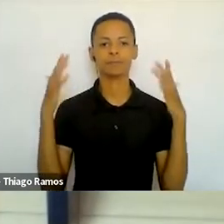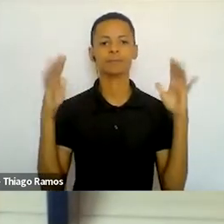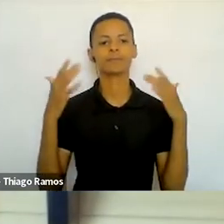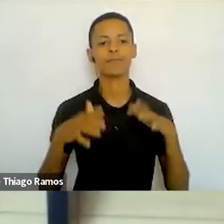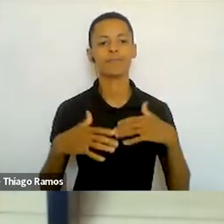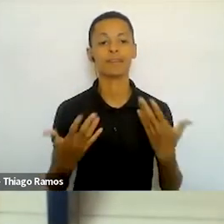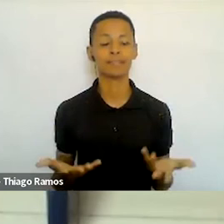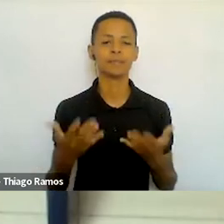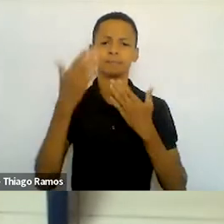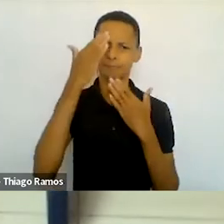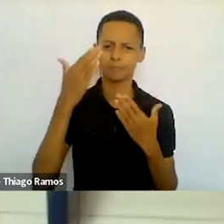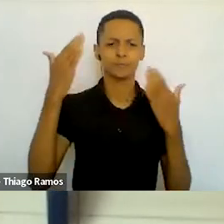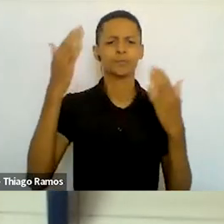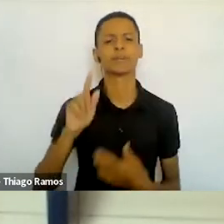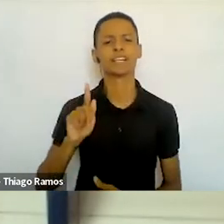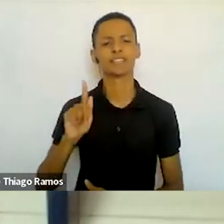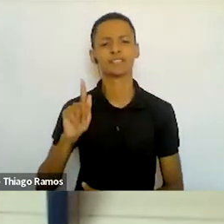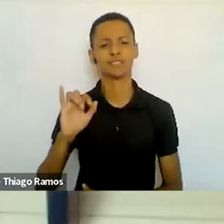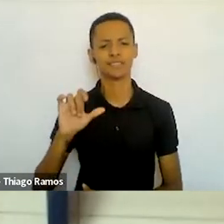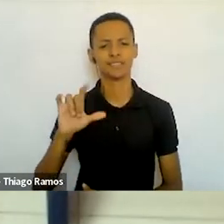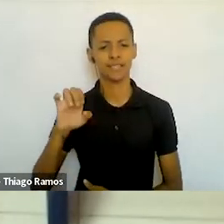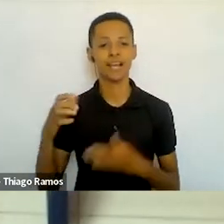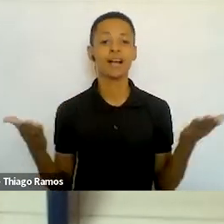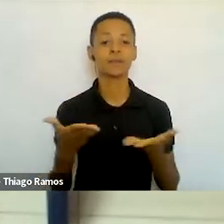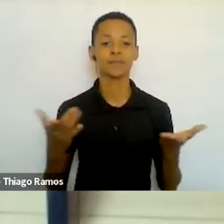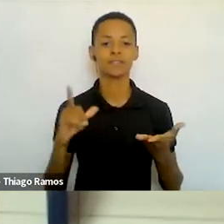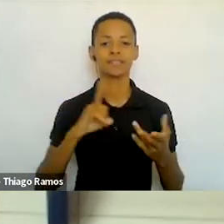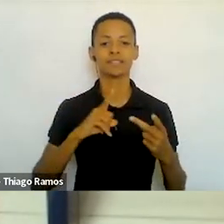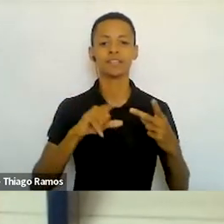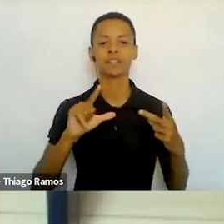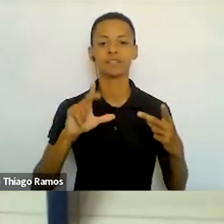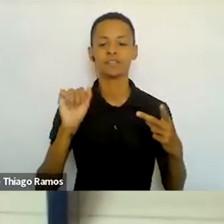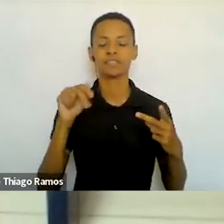Muito obrigado, Gisele. Agora eu vou dar a palavra à Luciana Temer.